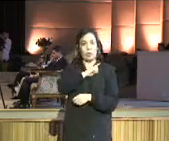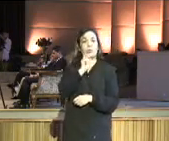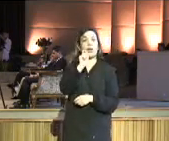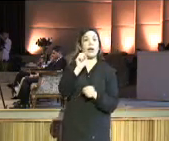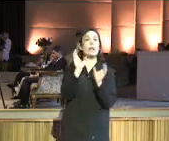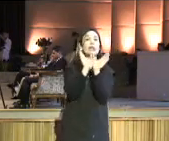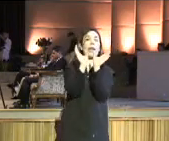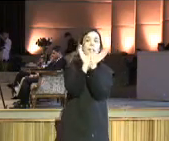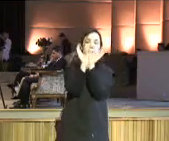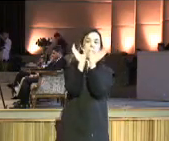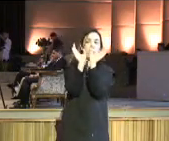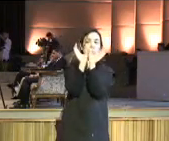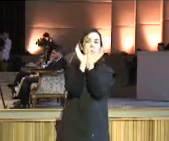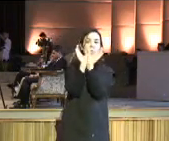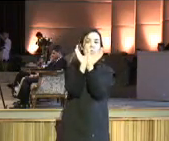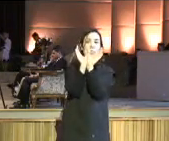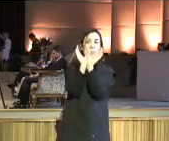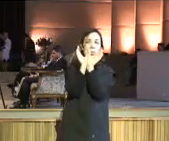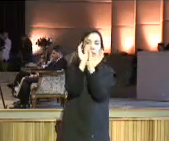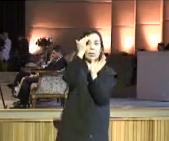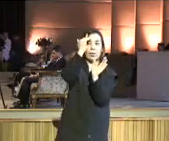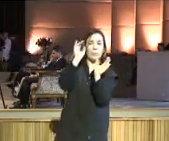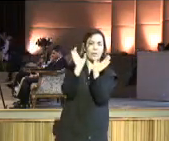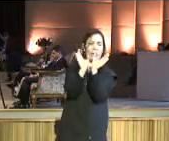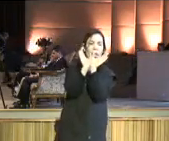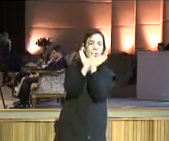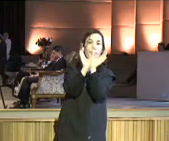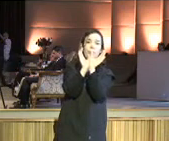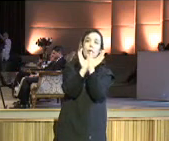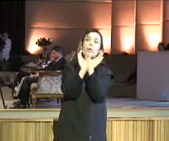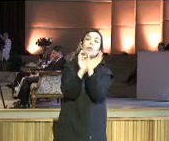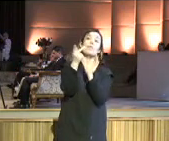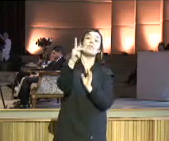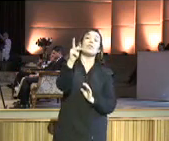E você vai receber um pedacinho de pão bem pequenininho.